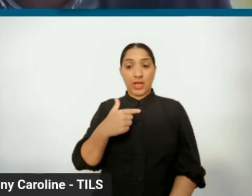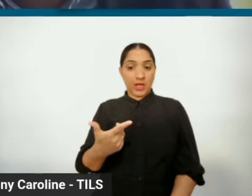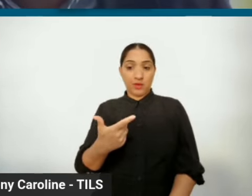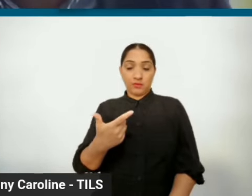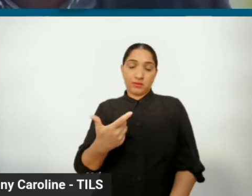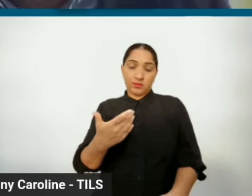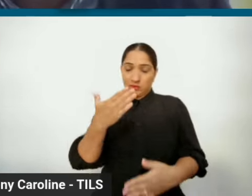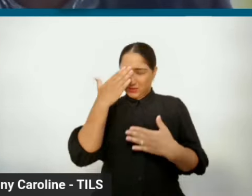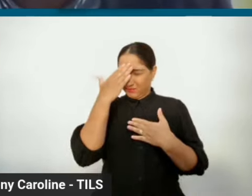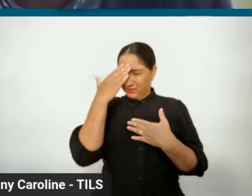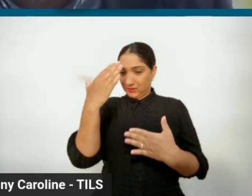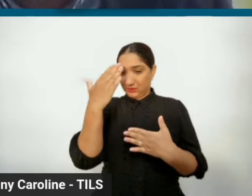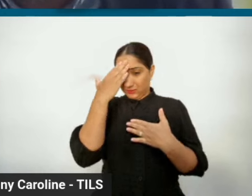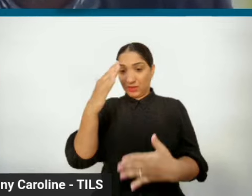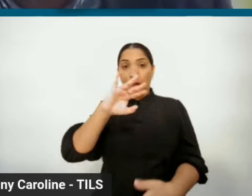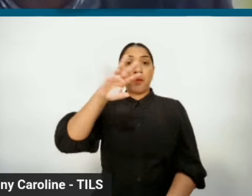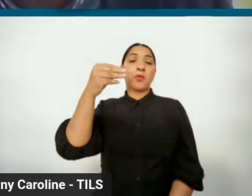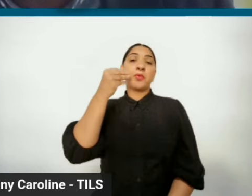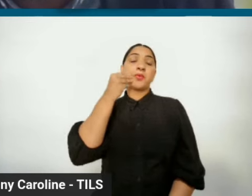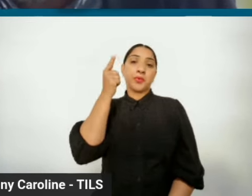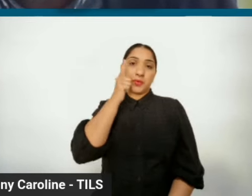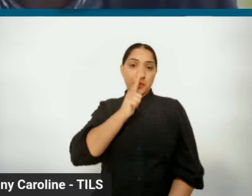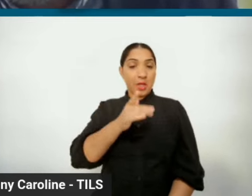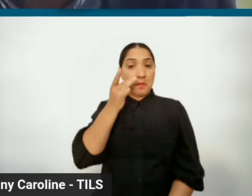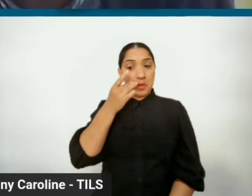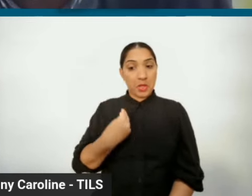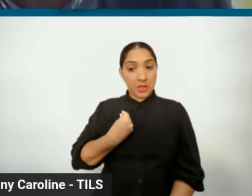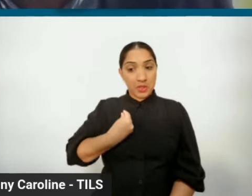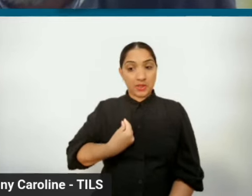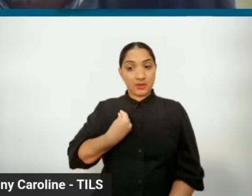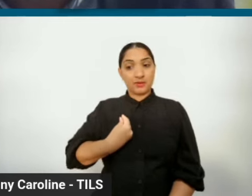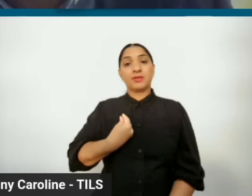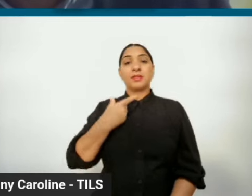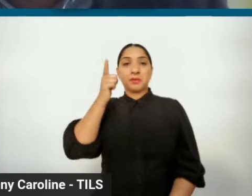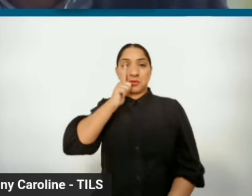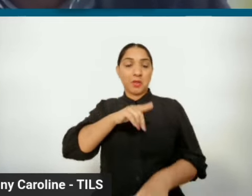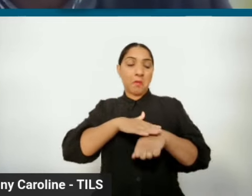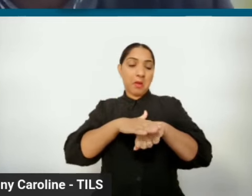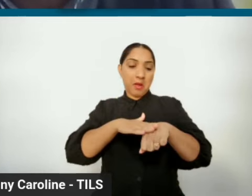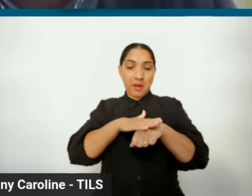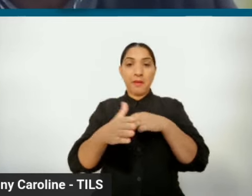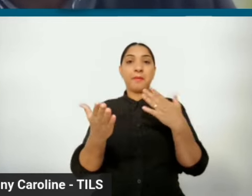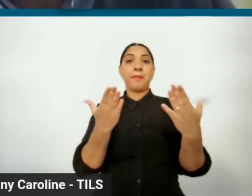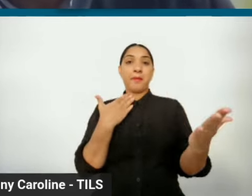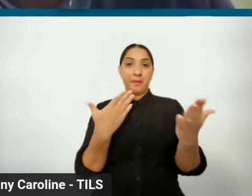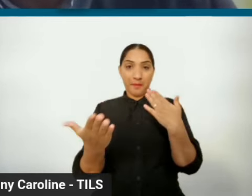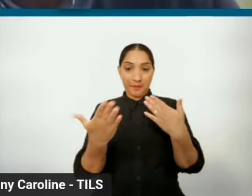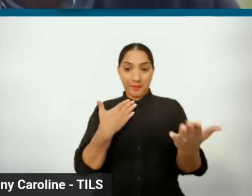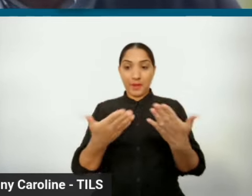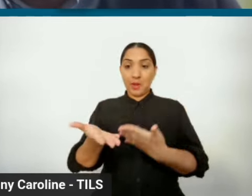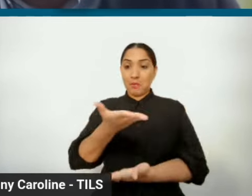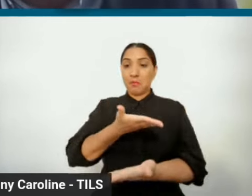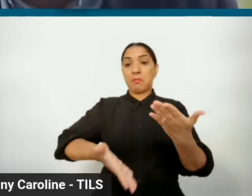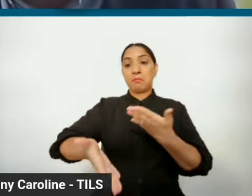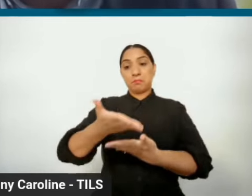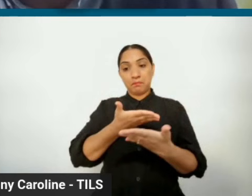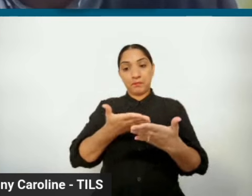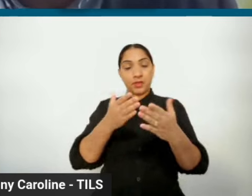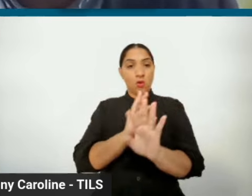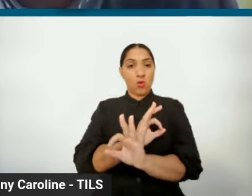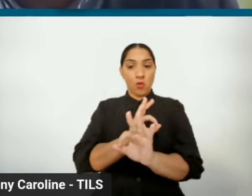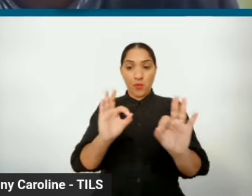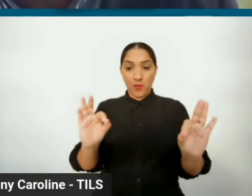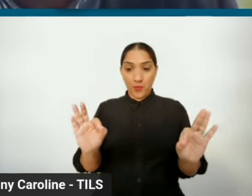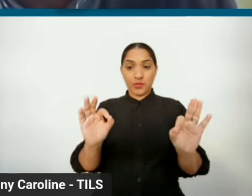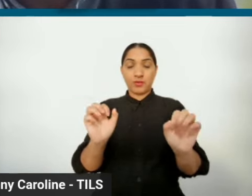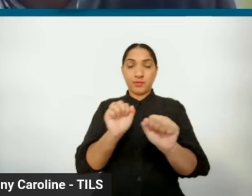sinceros agradecimentos pela oportunidade dessa nossa sempre agradável, esclarecedora conversa, e colocando aqui